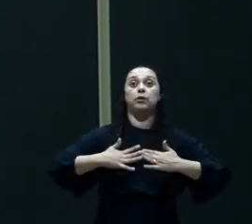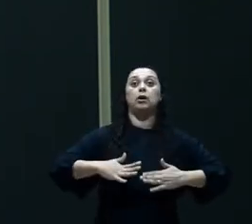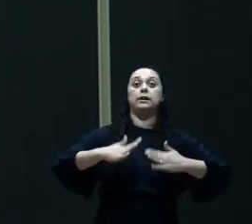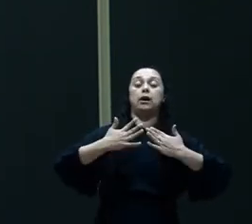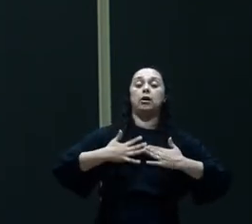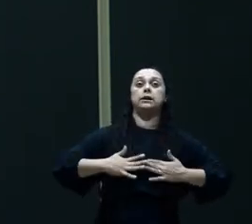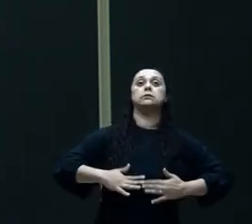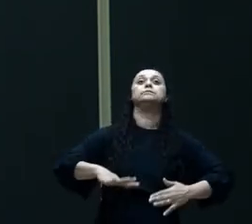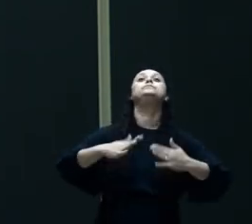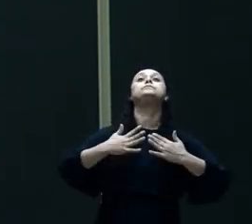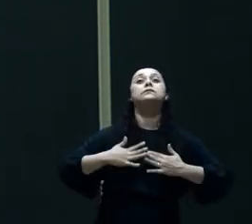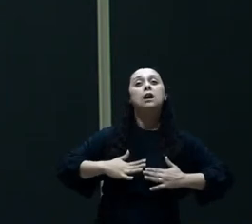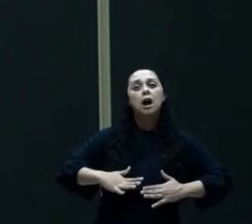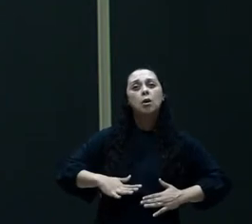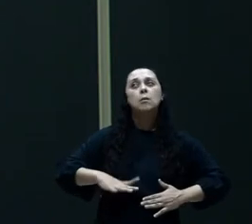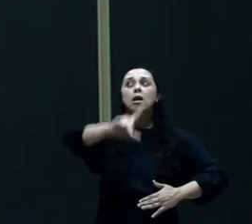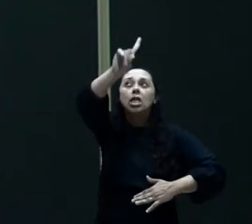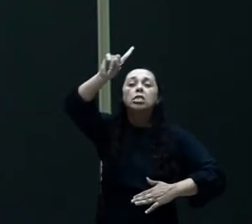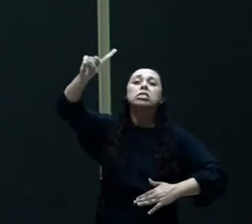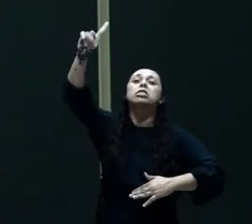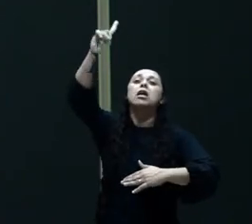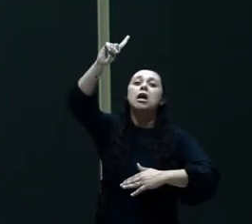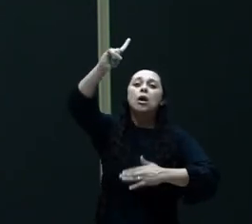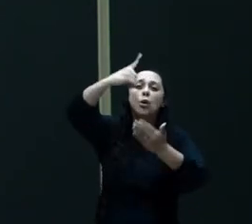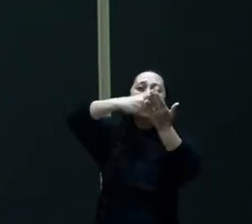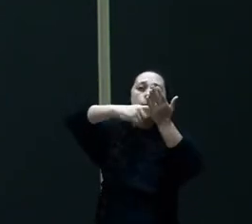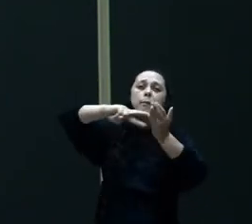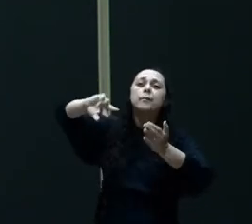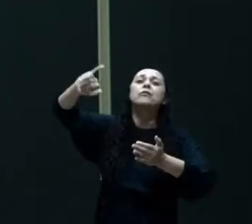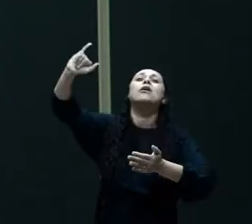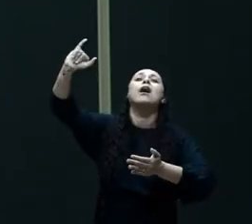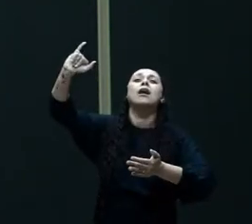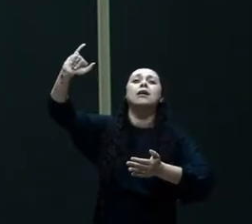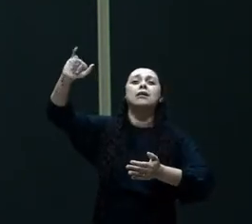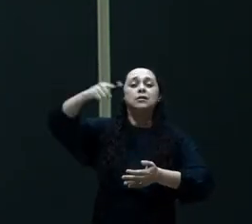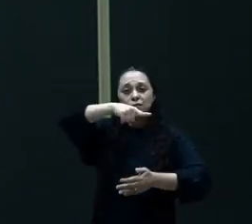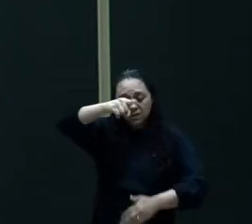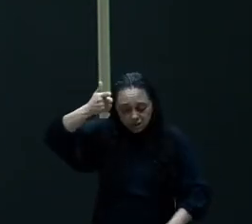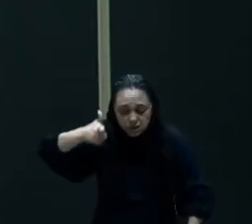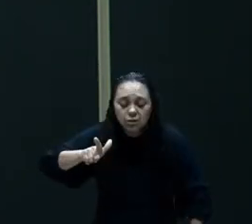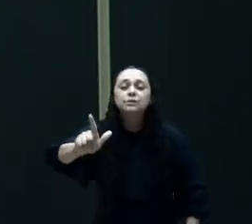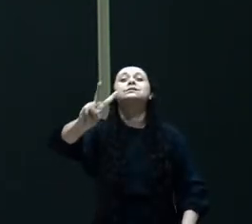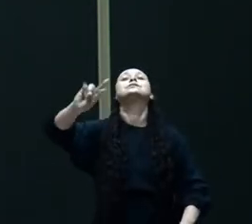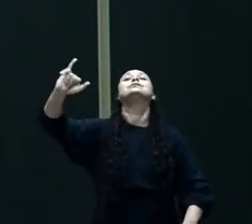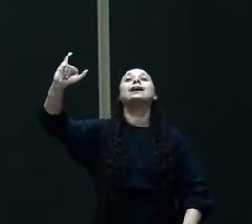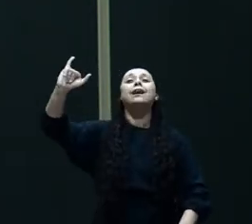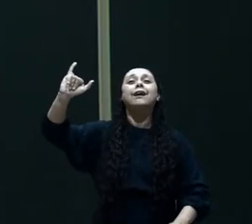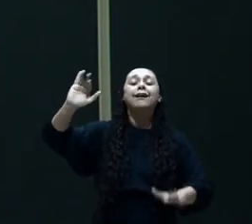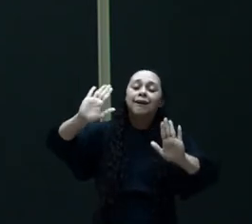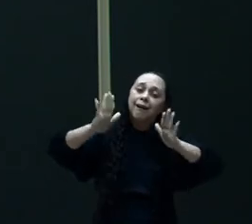isso não tem fracasso não não para aí piora um